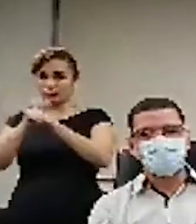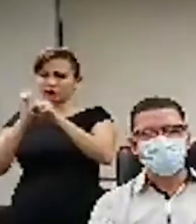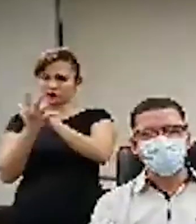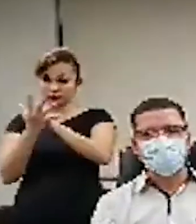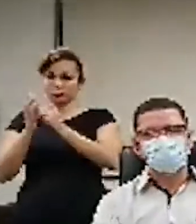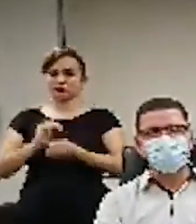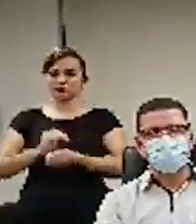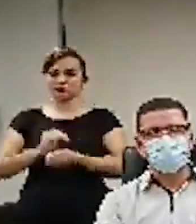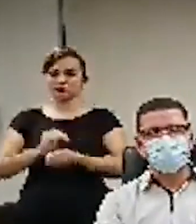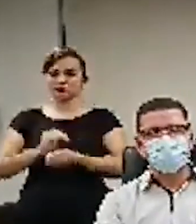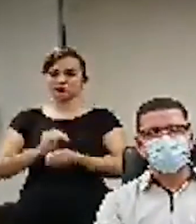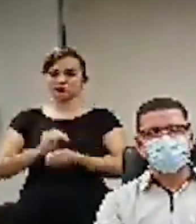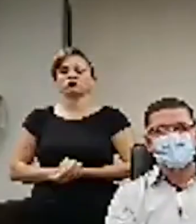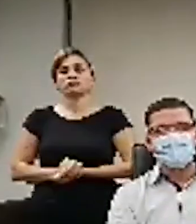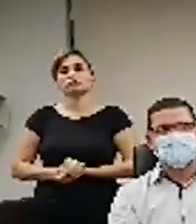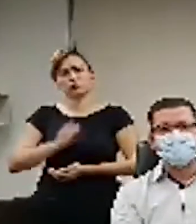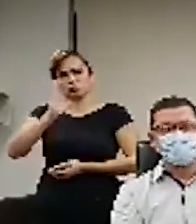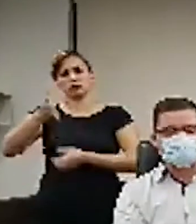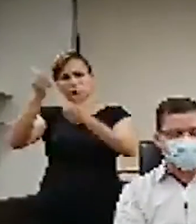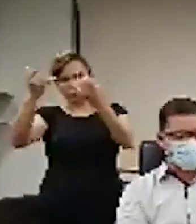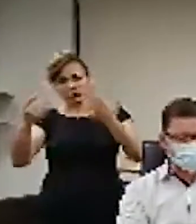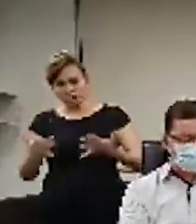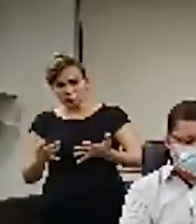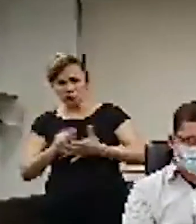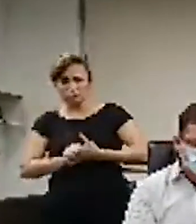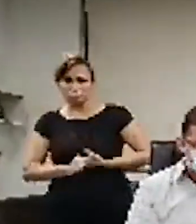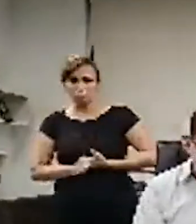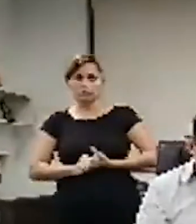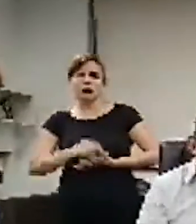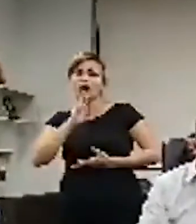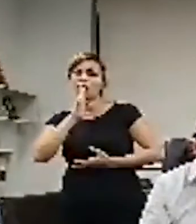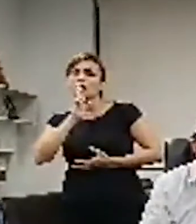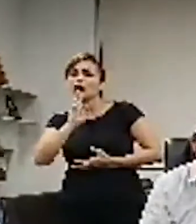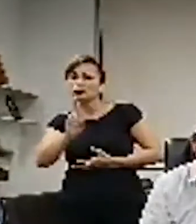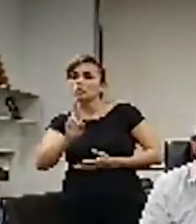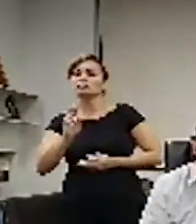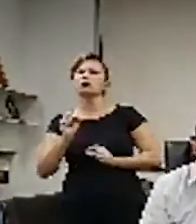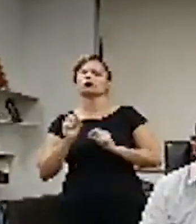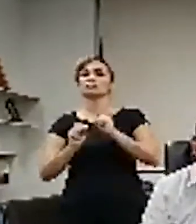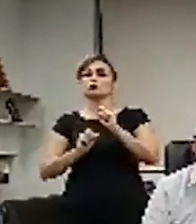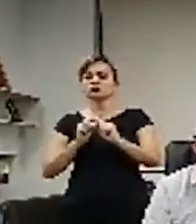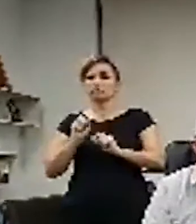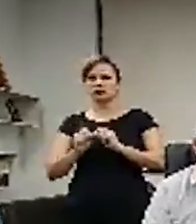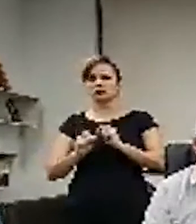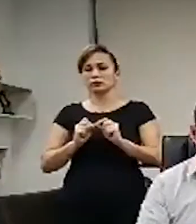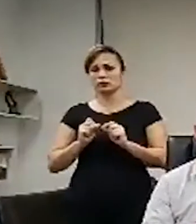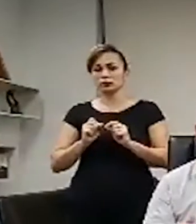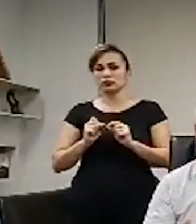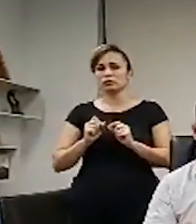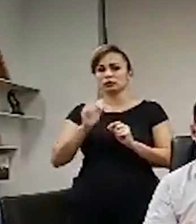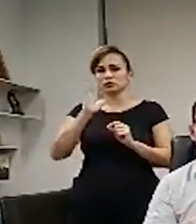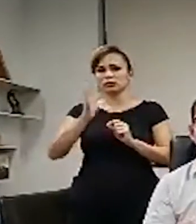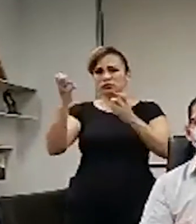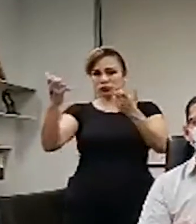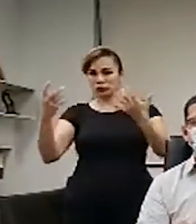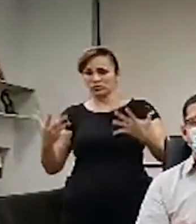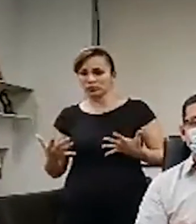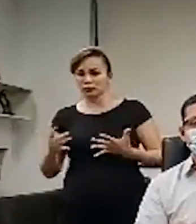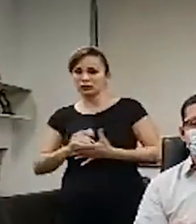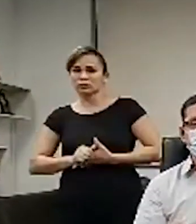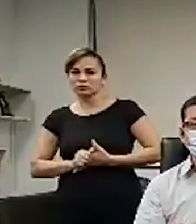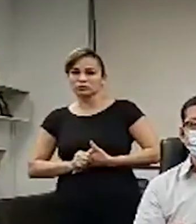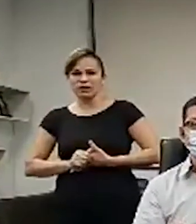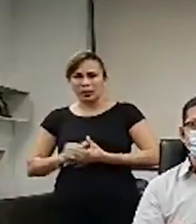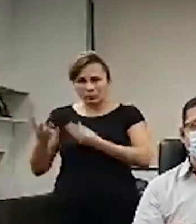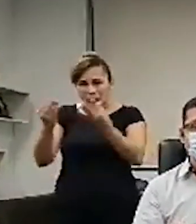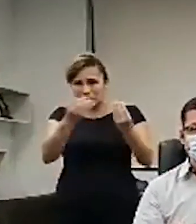Saúde, Fernando Máximo, disse que as aulas continuarão suspensas, uma vez que as crianças são alvo fáceis e